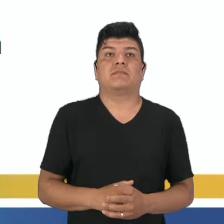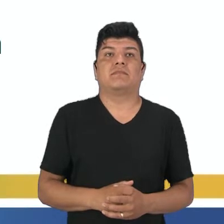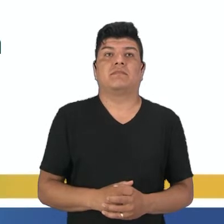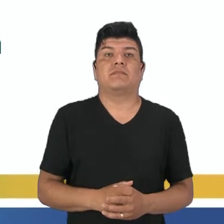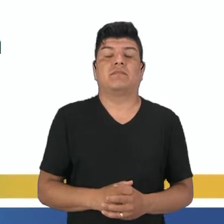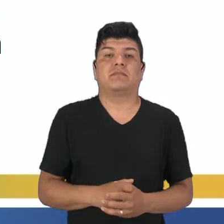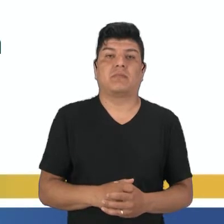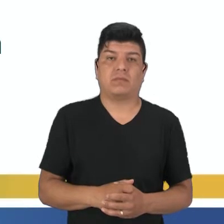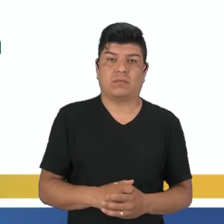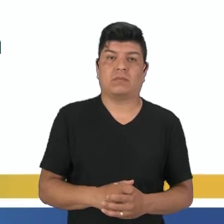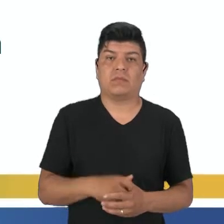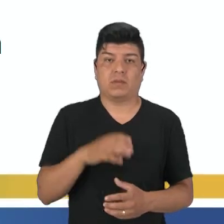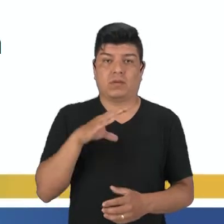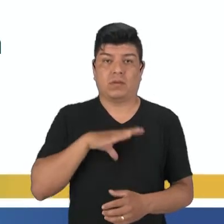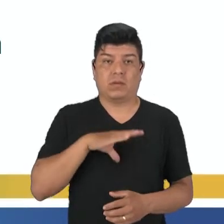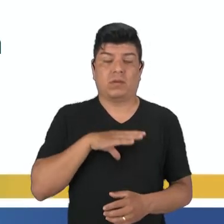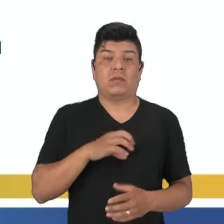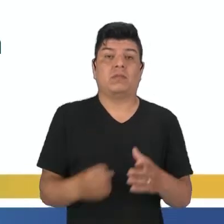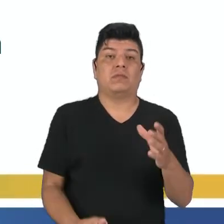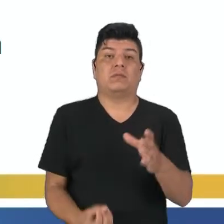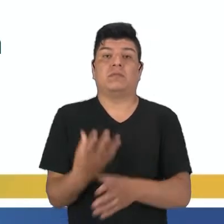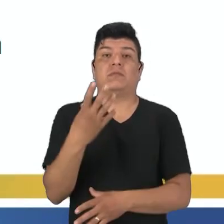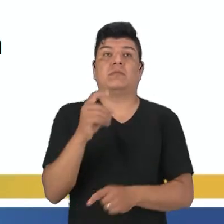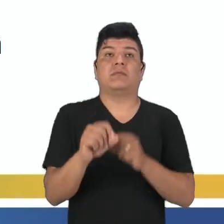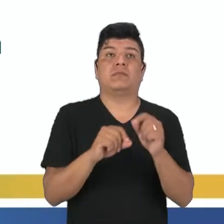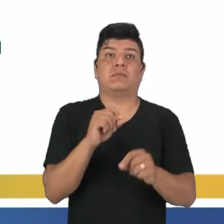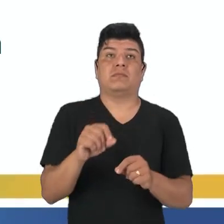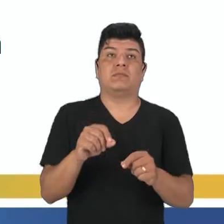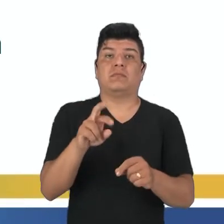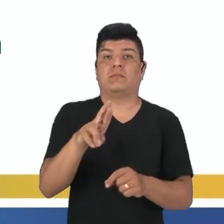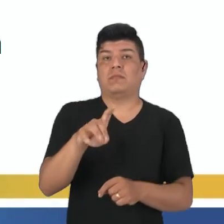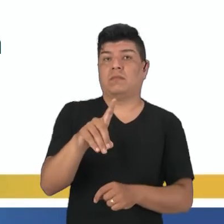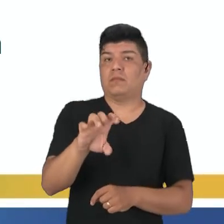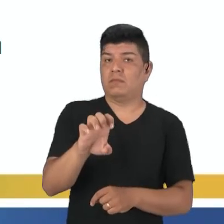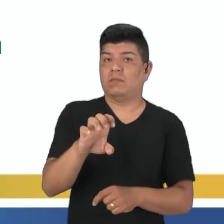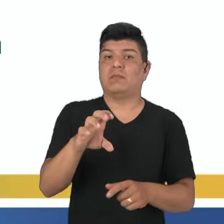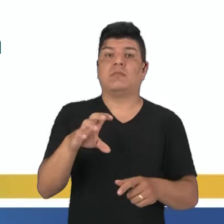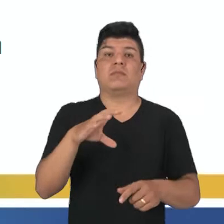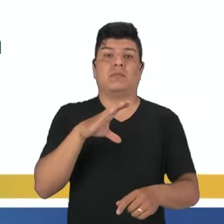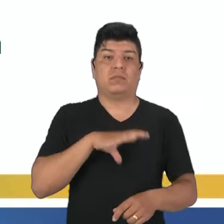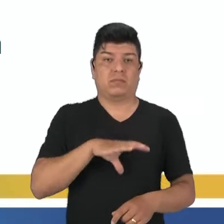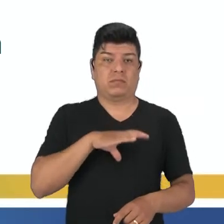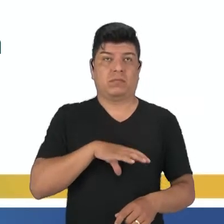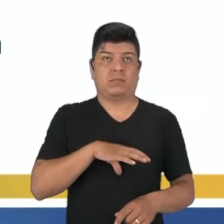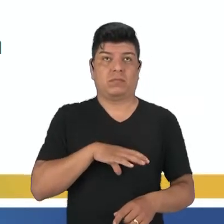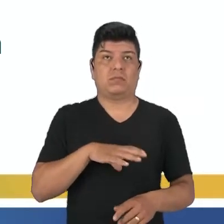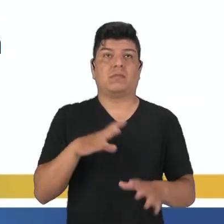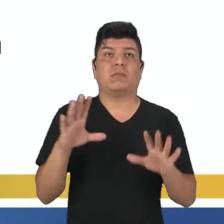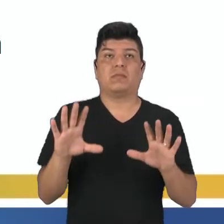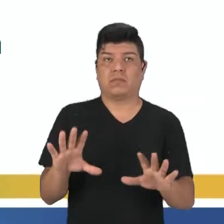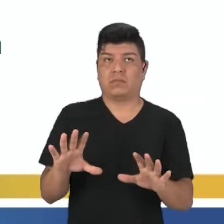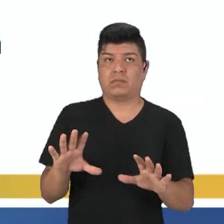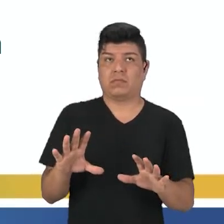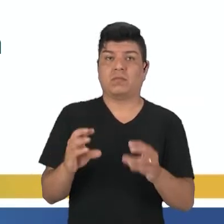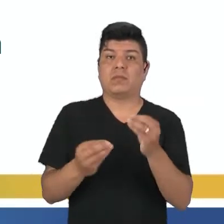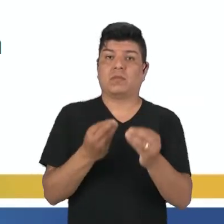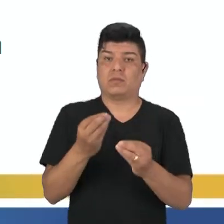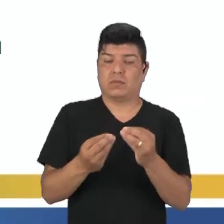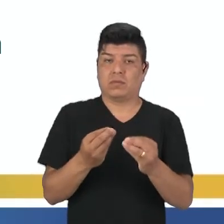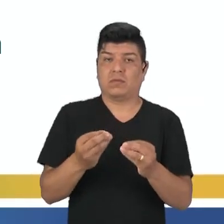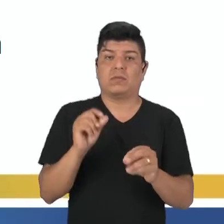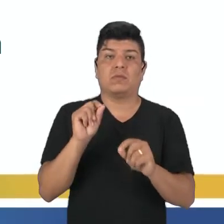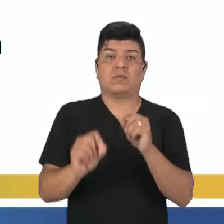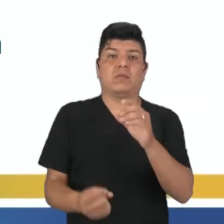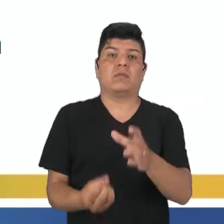Isso gera, essa urbanização, ela gera as redes urbanas, né? E urbanização. A forma de uma rede urbana